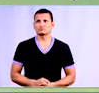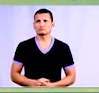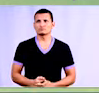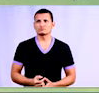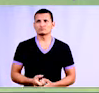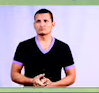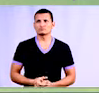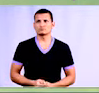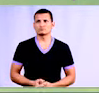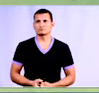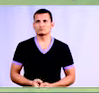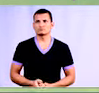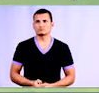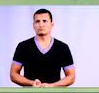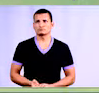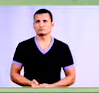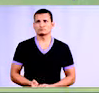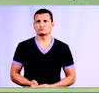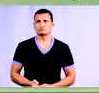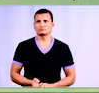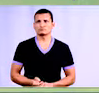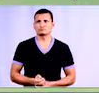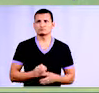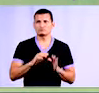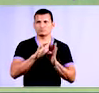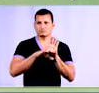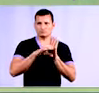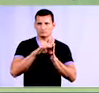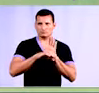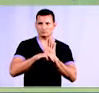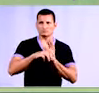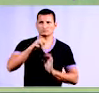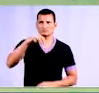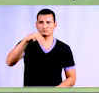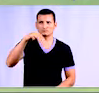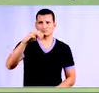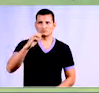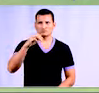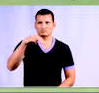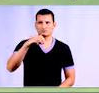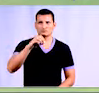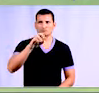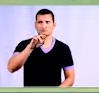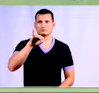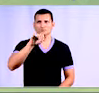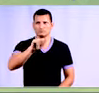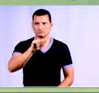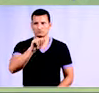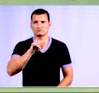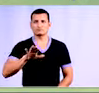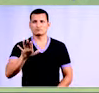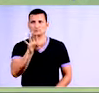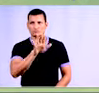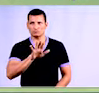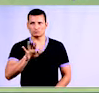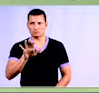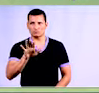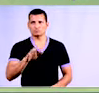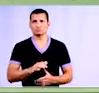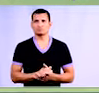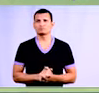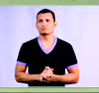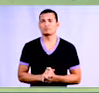memória virtual. Lembro bem que o senhor explicou, depois nós demonstramos um conceito de Machado. Será que eles responderam